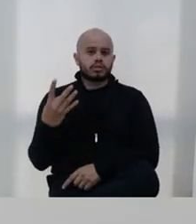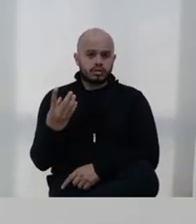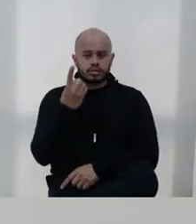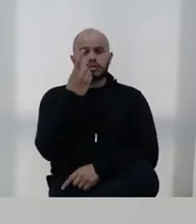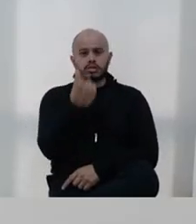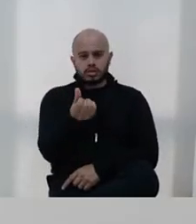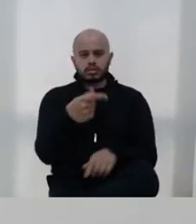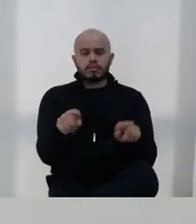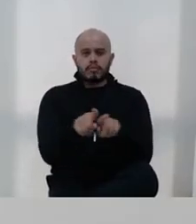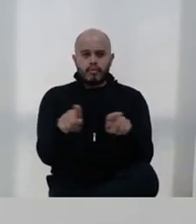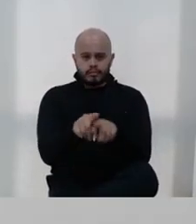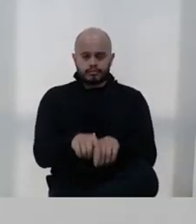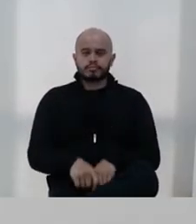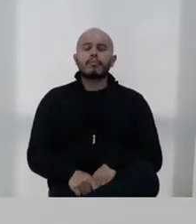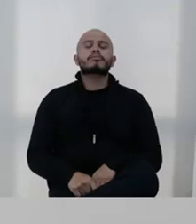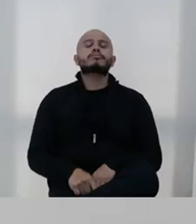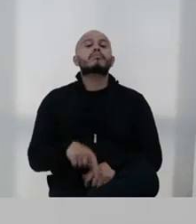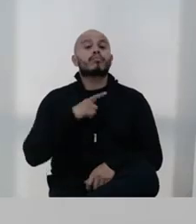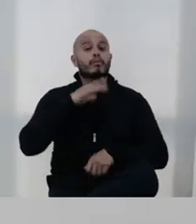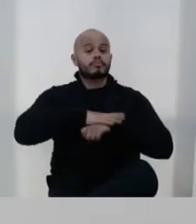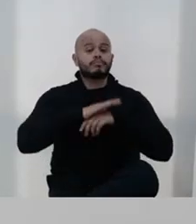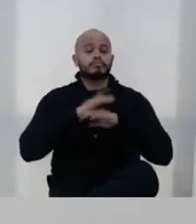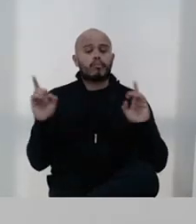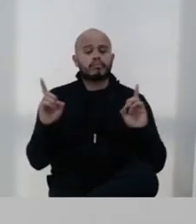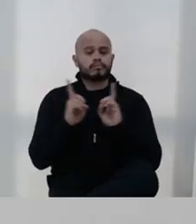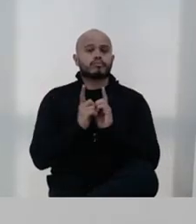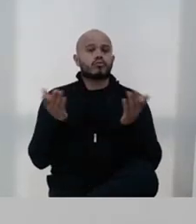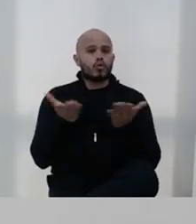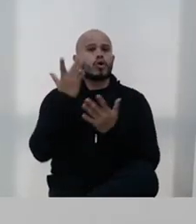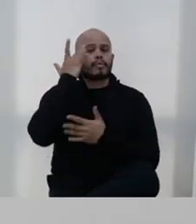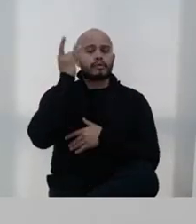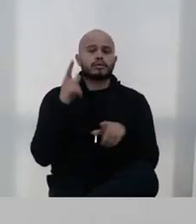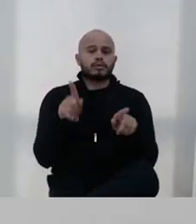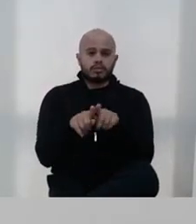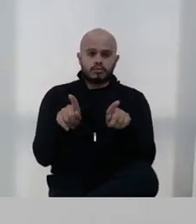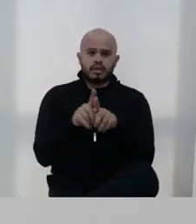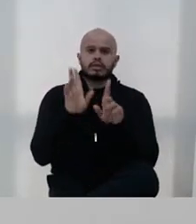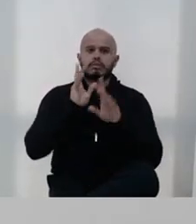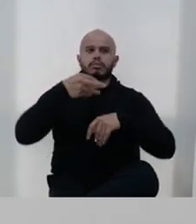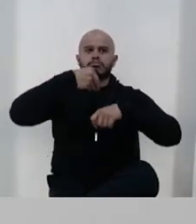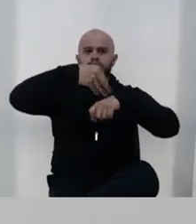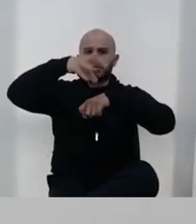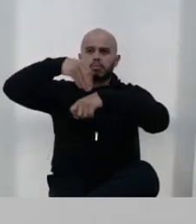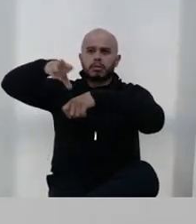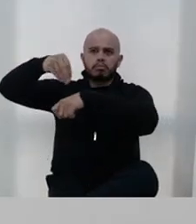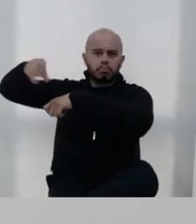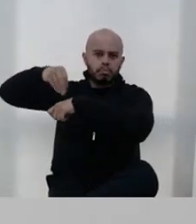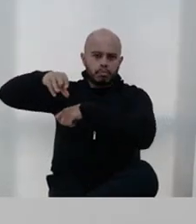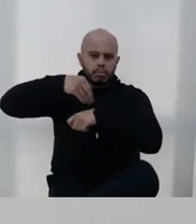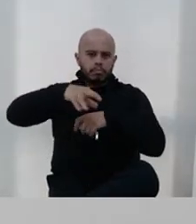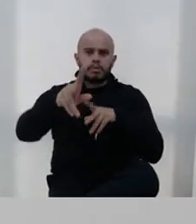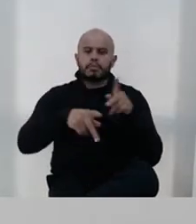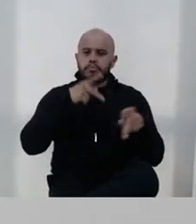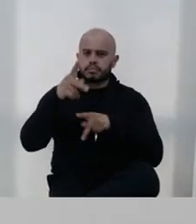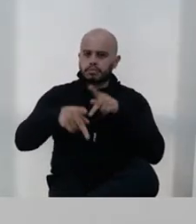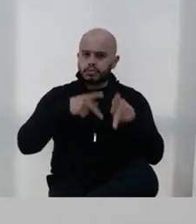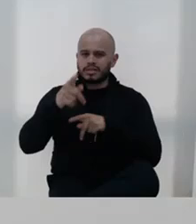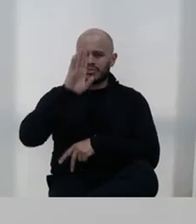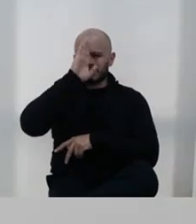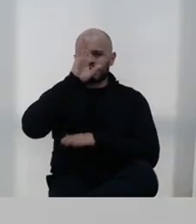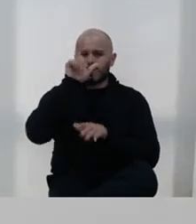esse atendimento na data de hoje e amanhã, na Arena Corinthians, prestando orientação à população e direcionadamente